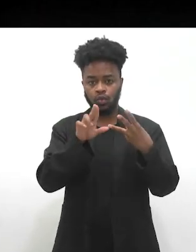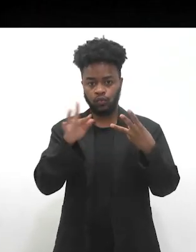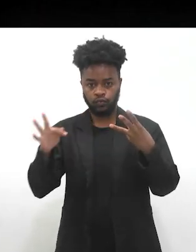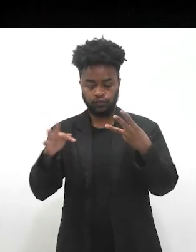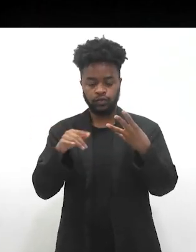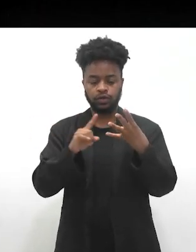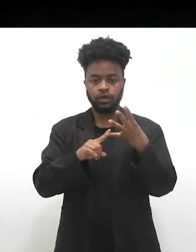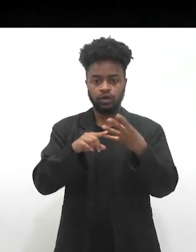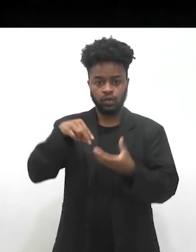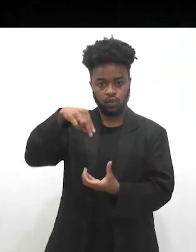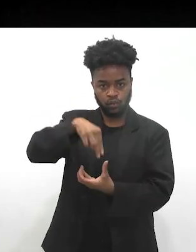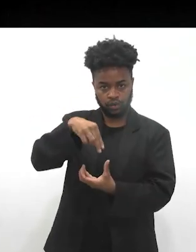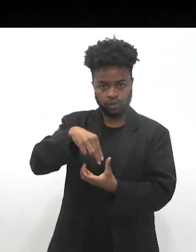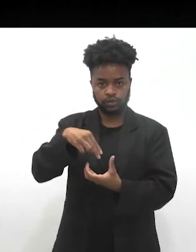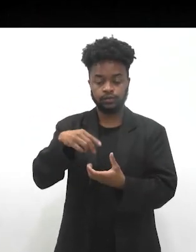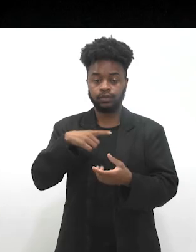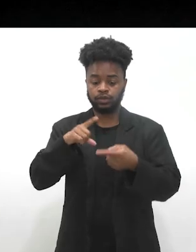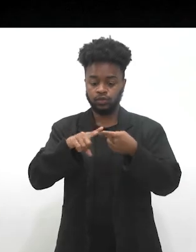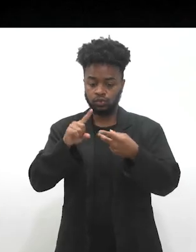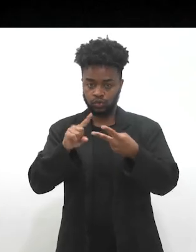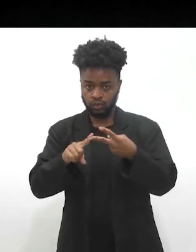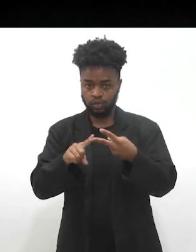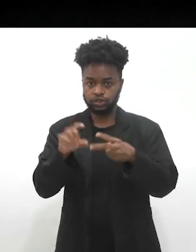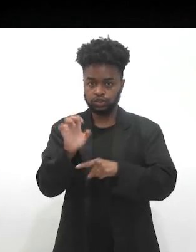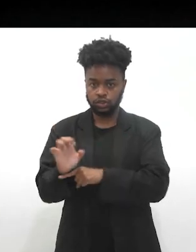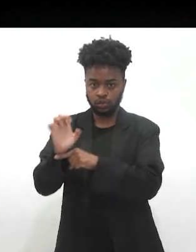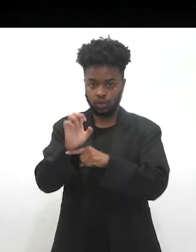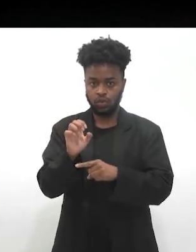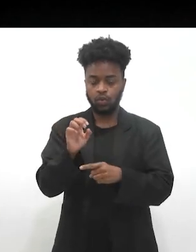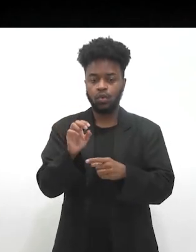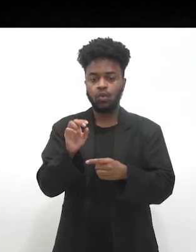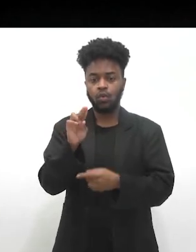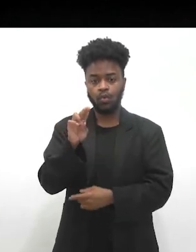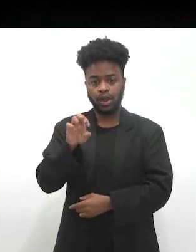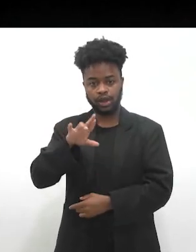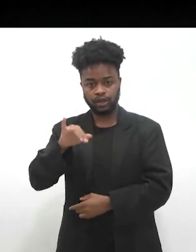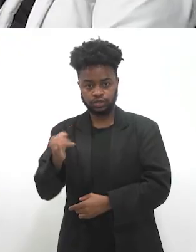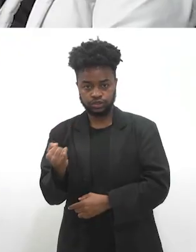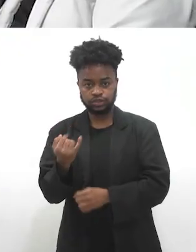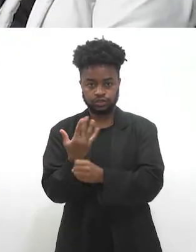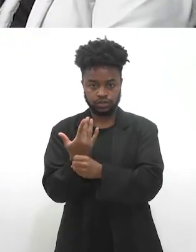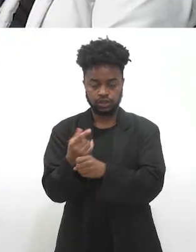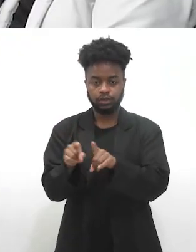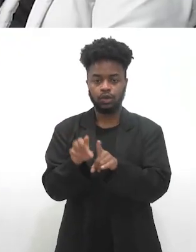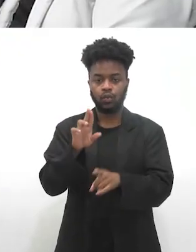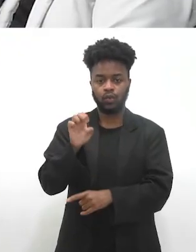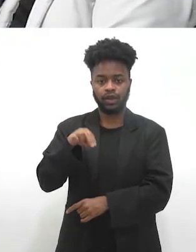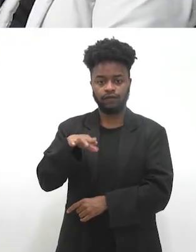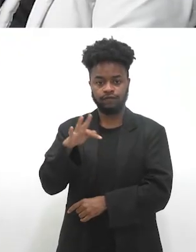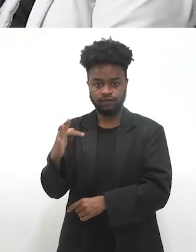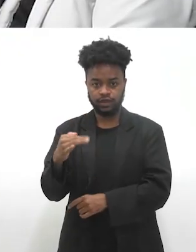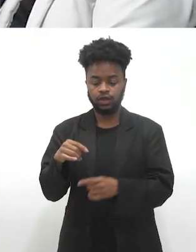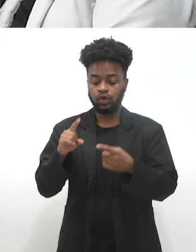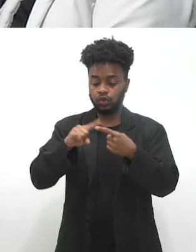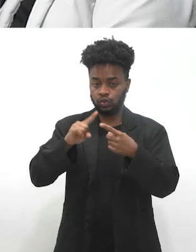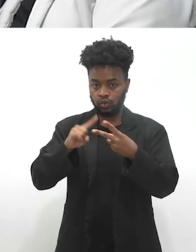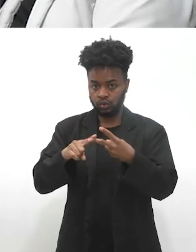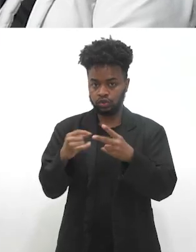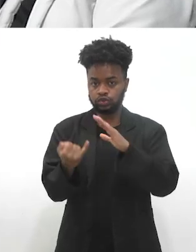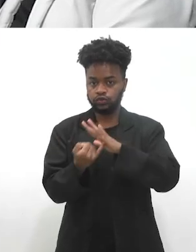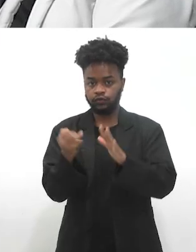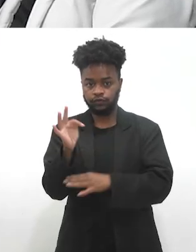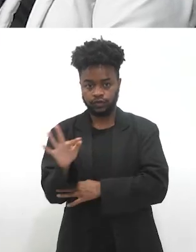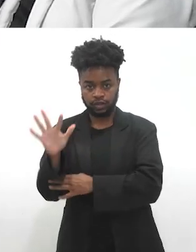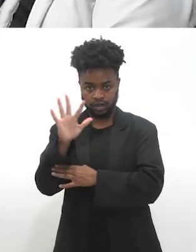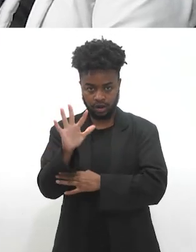a Unirio, as 2 estaduais, a UERJ e a UENF, os 2 institutos federais, o Instituto Federal Fluminense, o Instituto